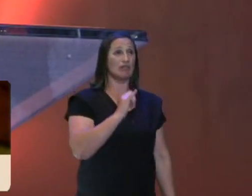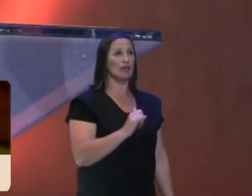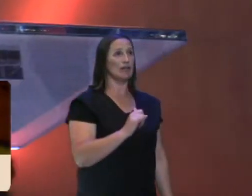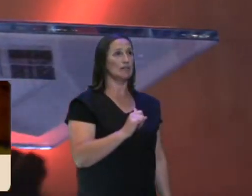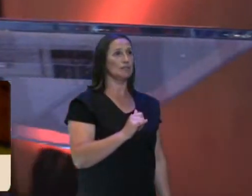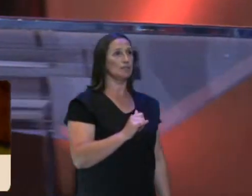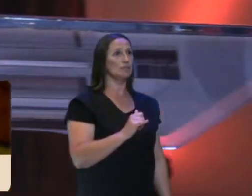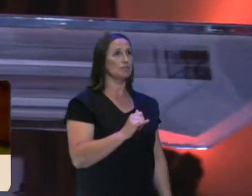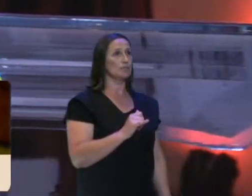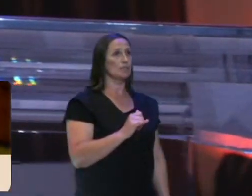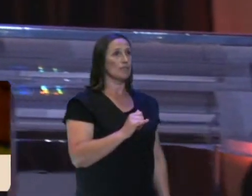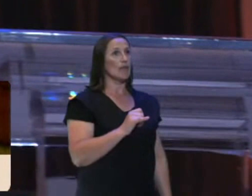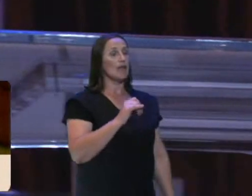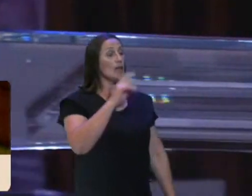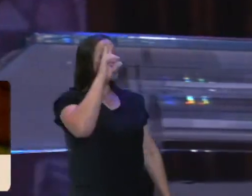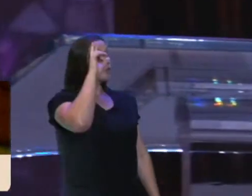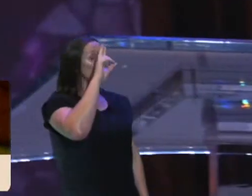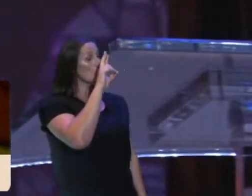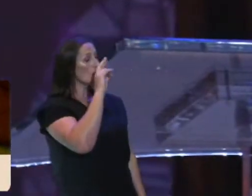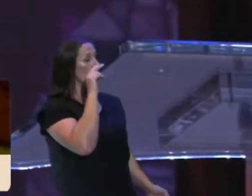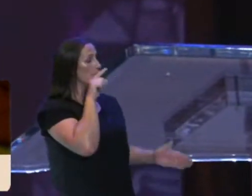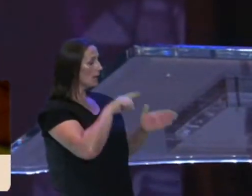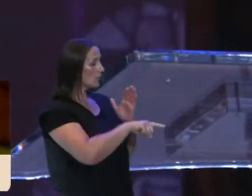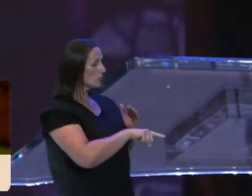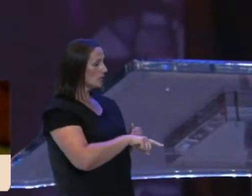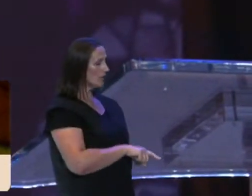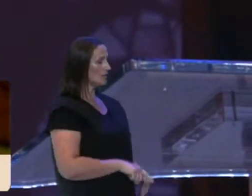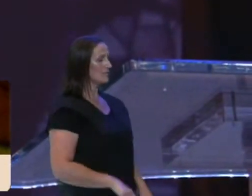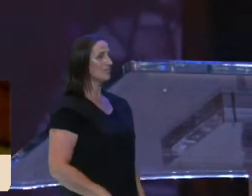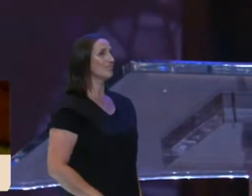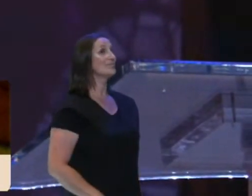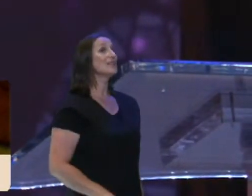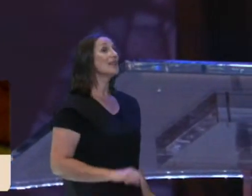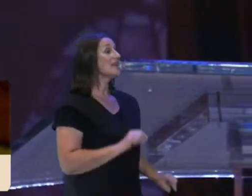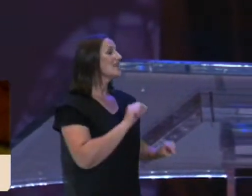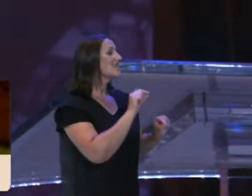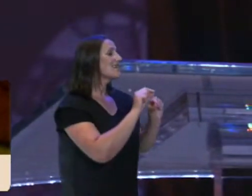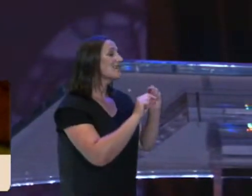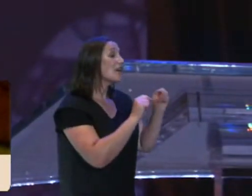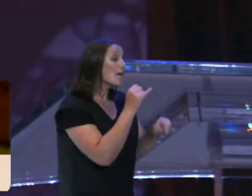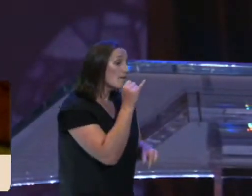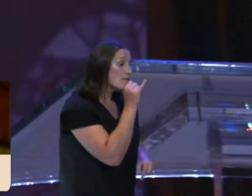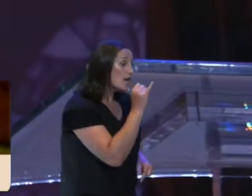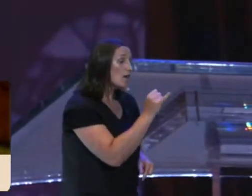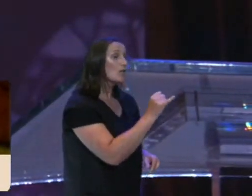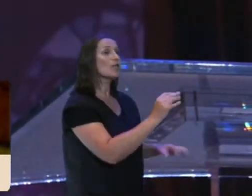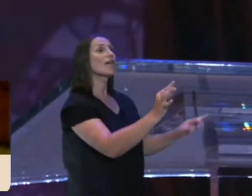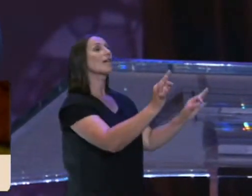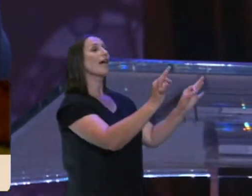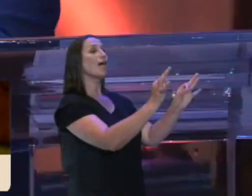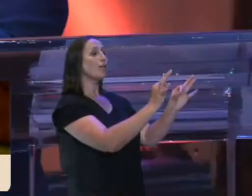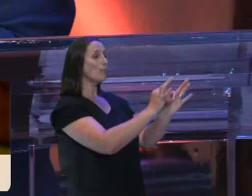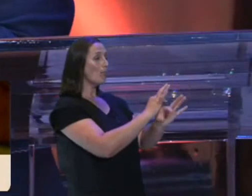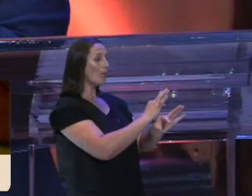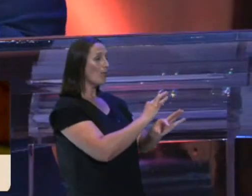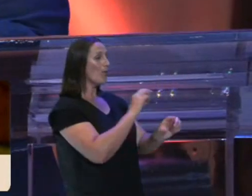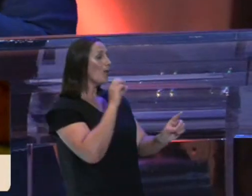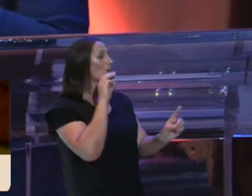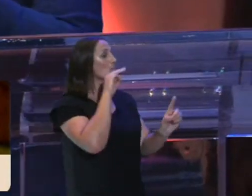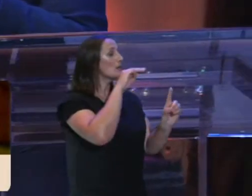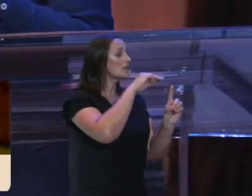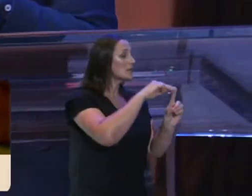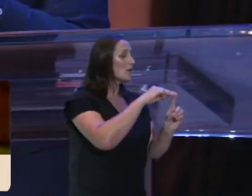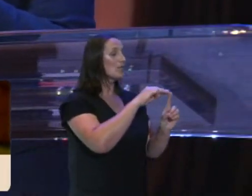Senhor está perguntando para ele: quem te disse que acabou o teu ministério? Quem te disse que acabou a missão?